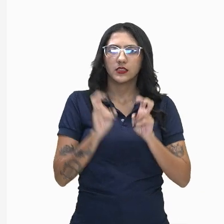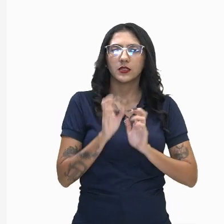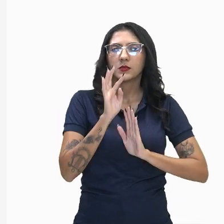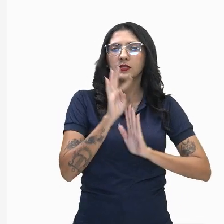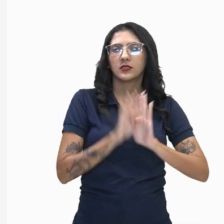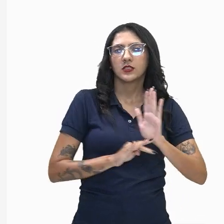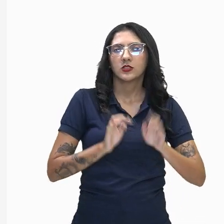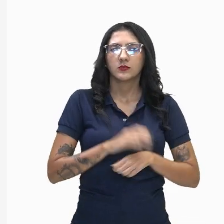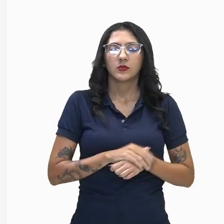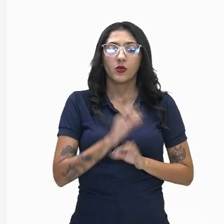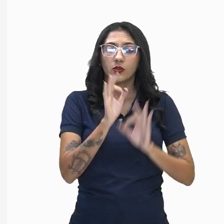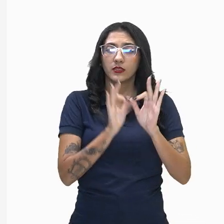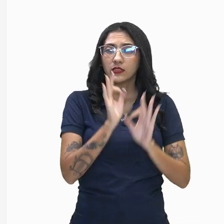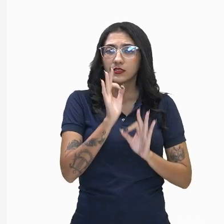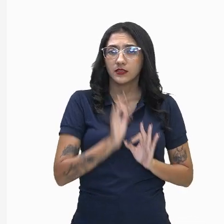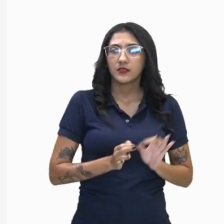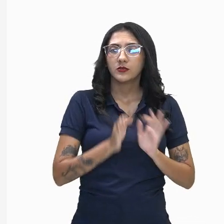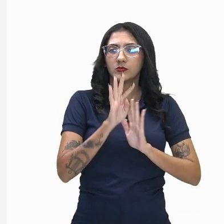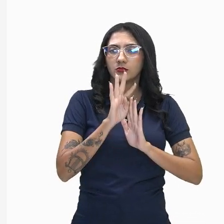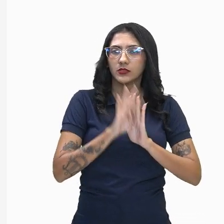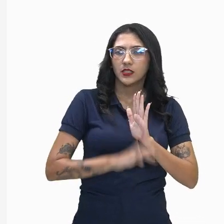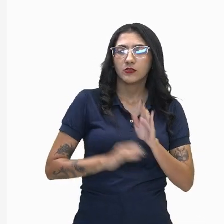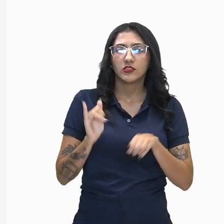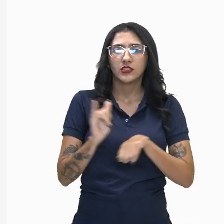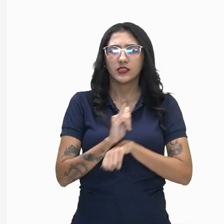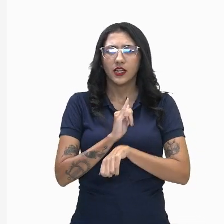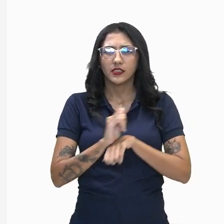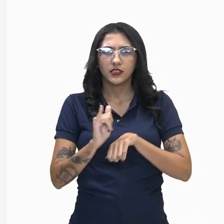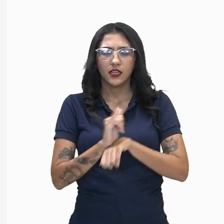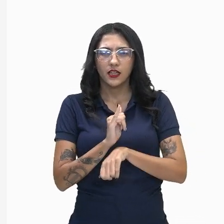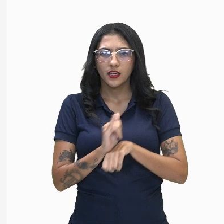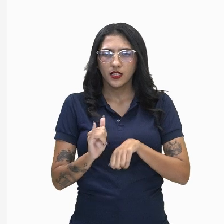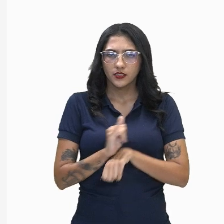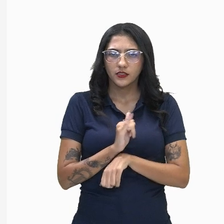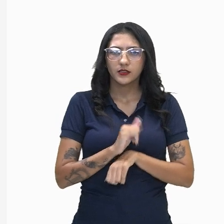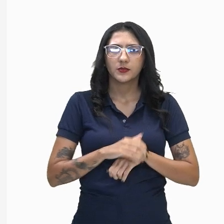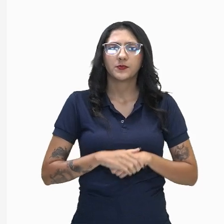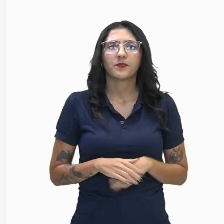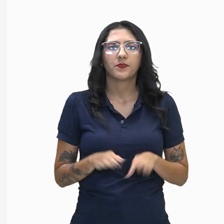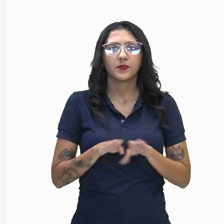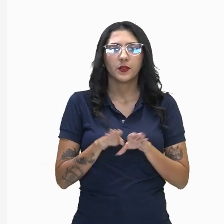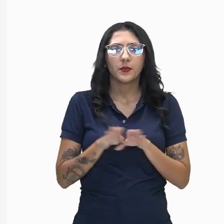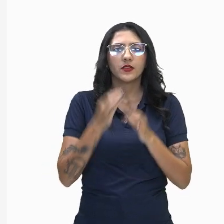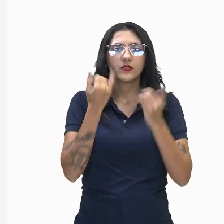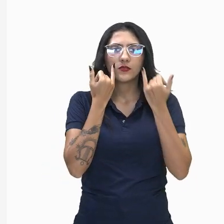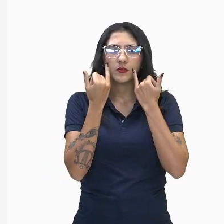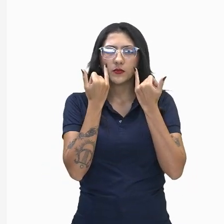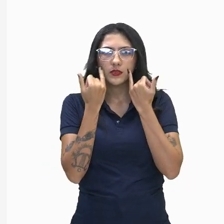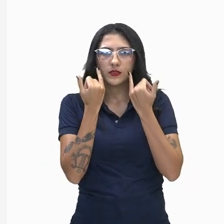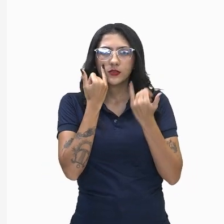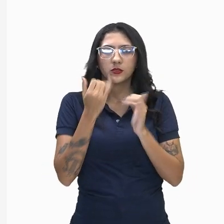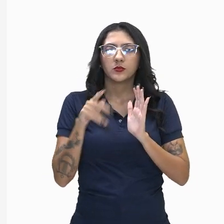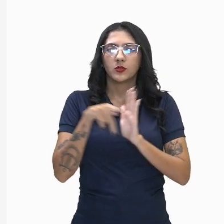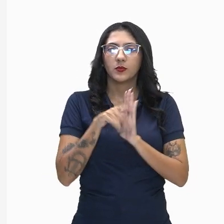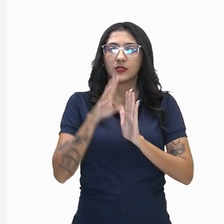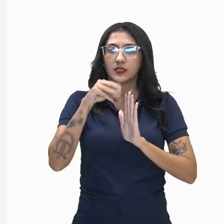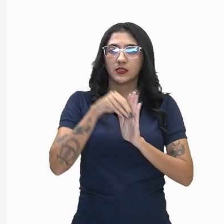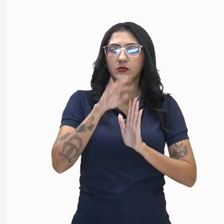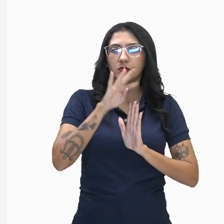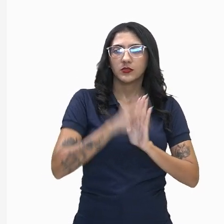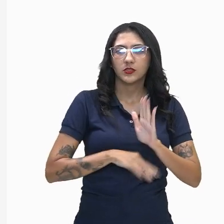texto. Organização do texto, recursos tipográficos, dados específicos em um